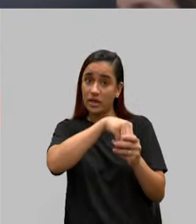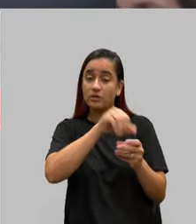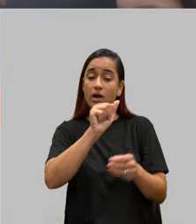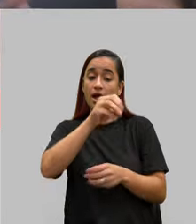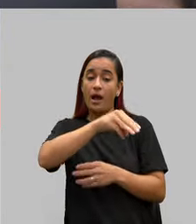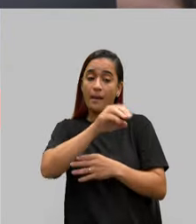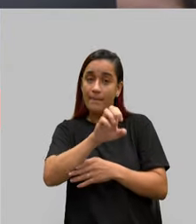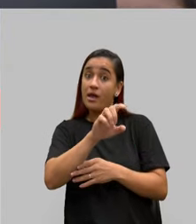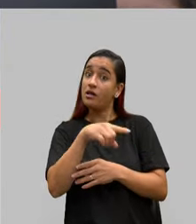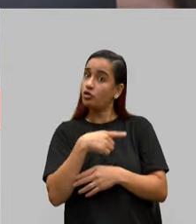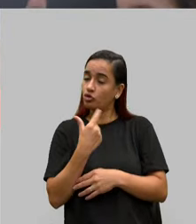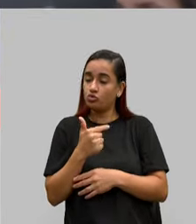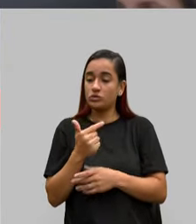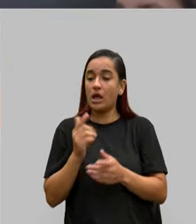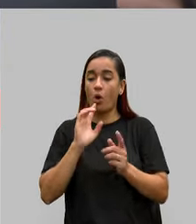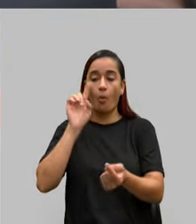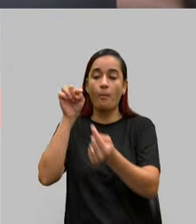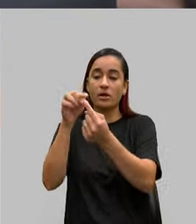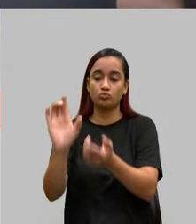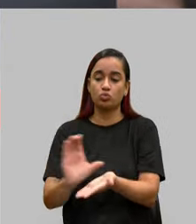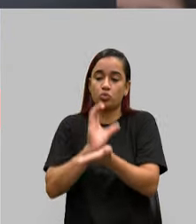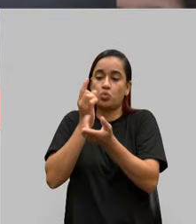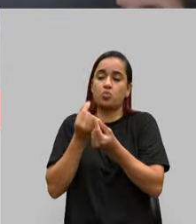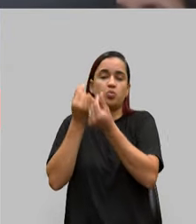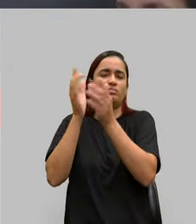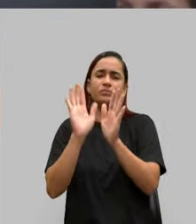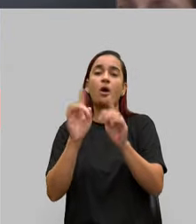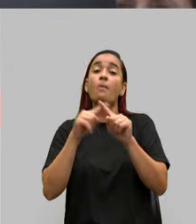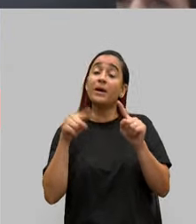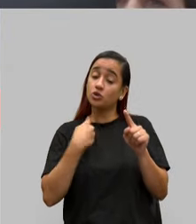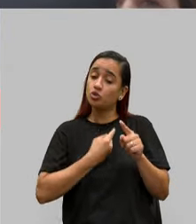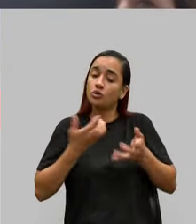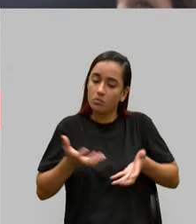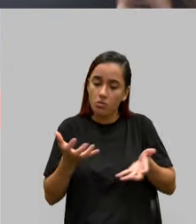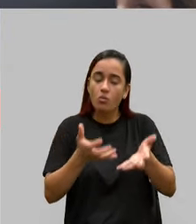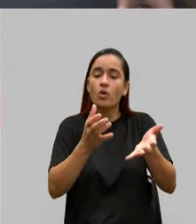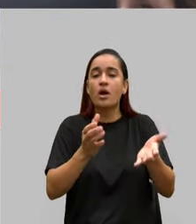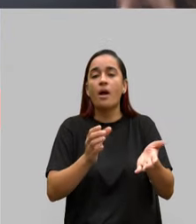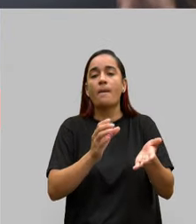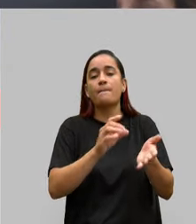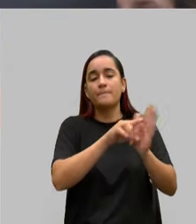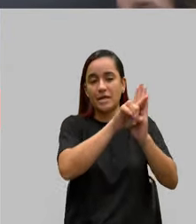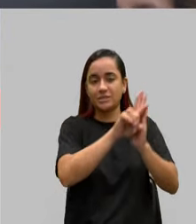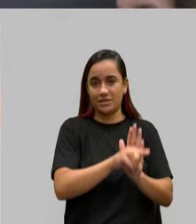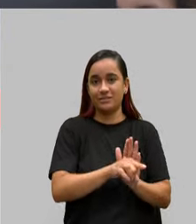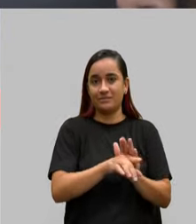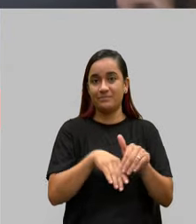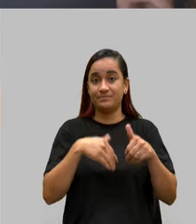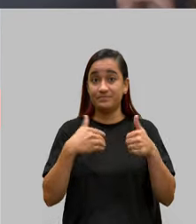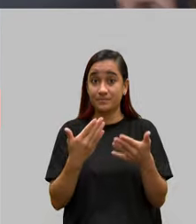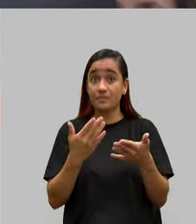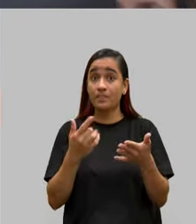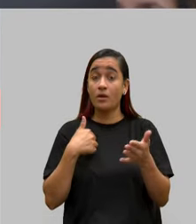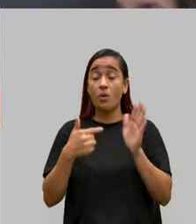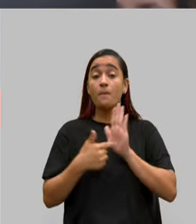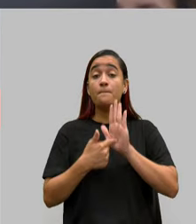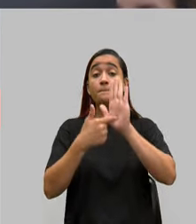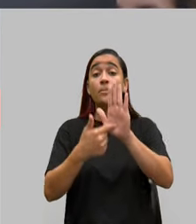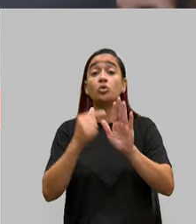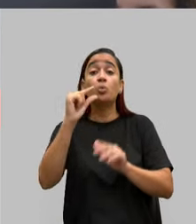estatuto prevê um incentivo econômico a pesquisa e aqui eu mostro um pouco da minha